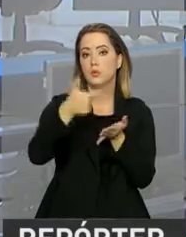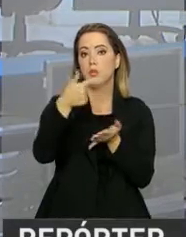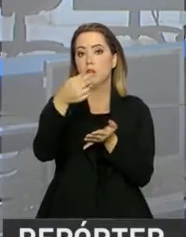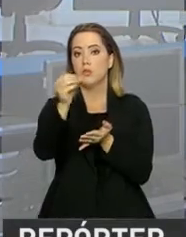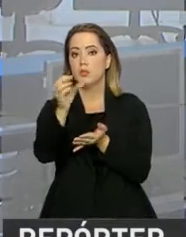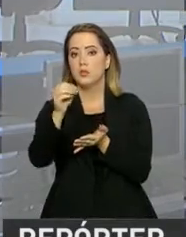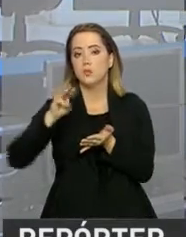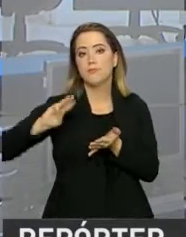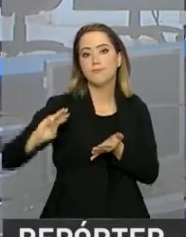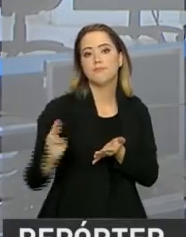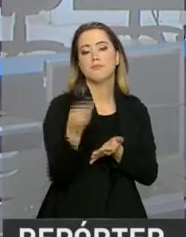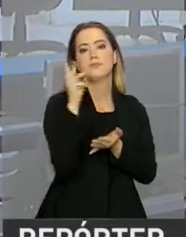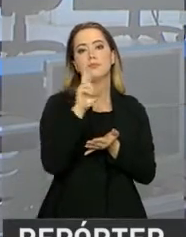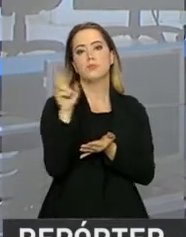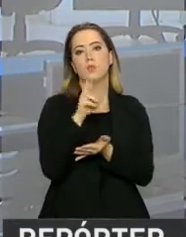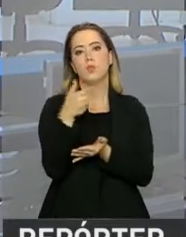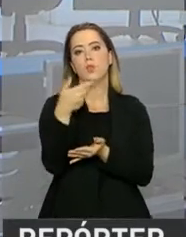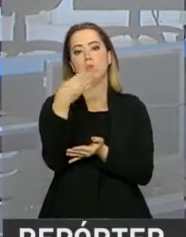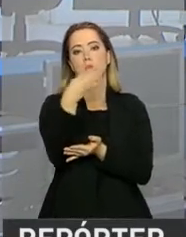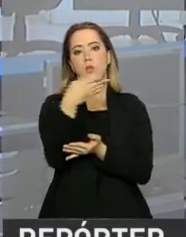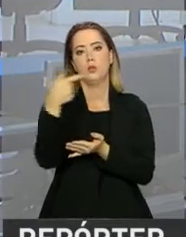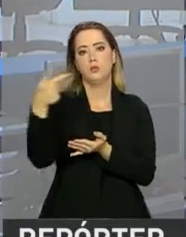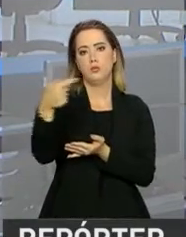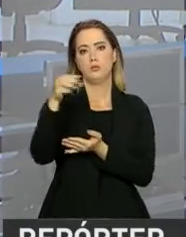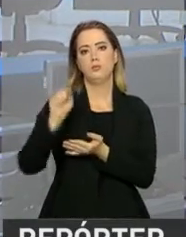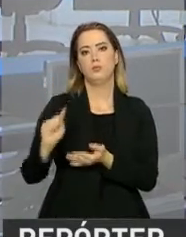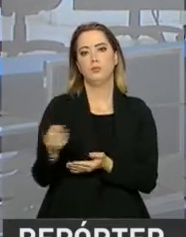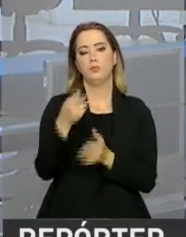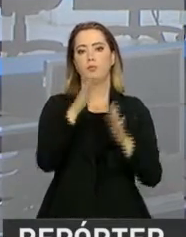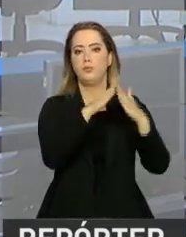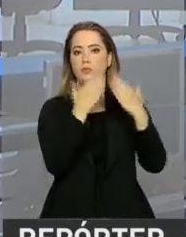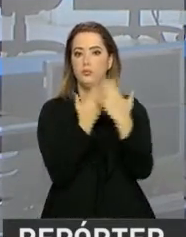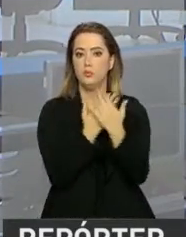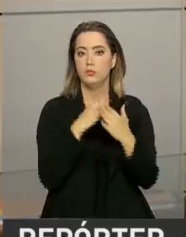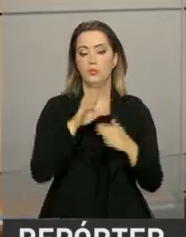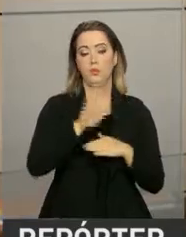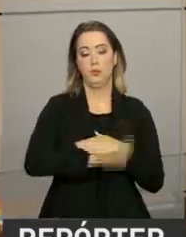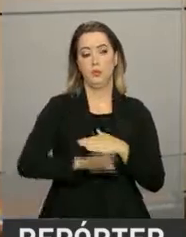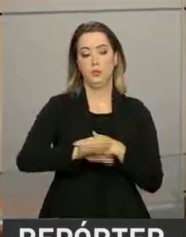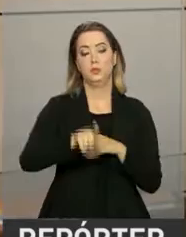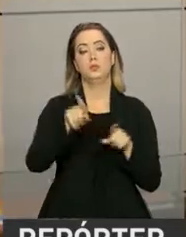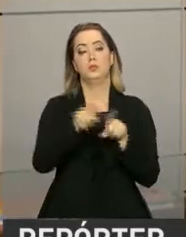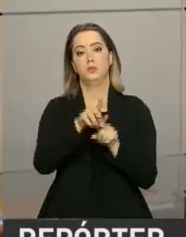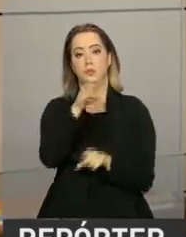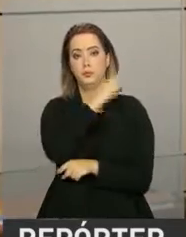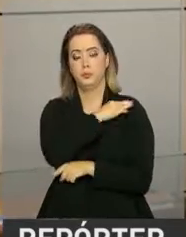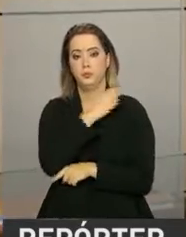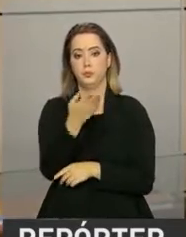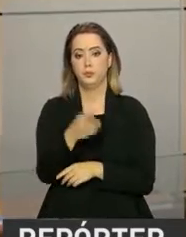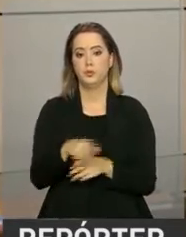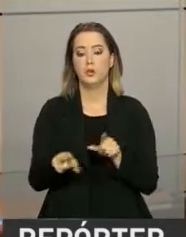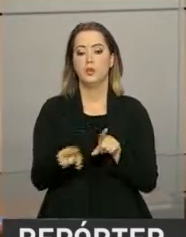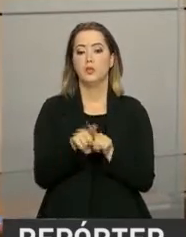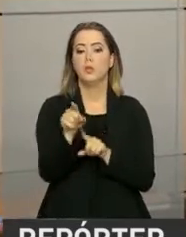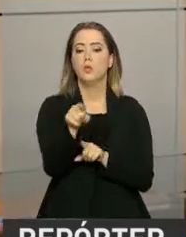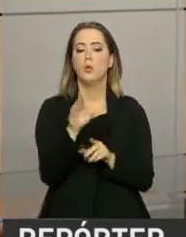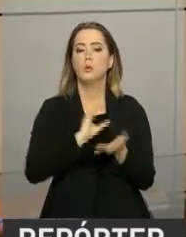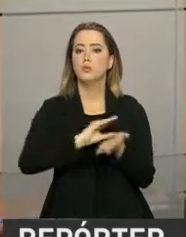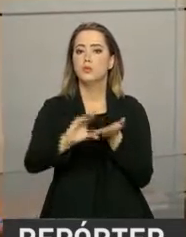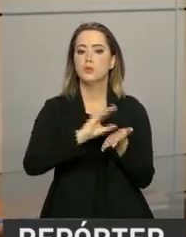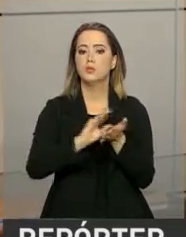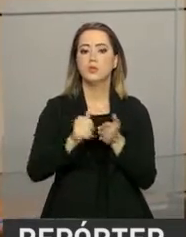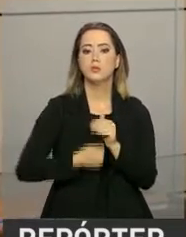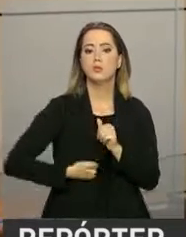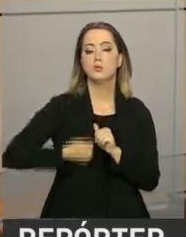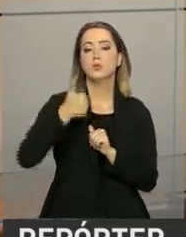de reais em 47 mil escolas do ensino fundamental e médio. Com esse investimento, o Ministério da Educação pretende melhorar